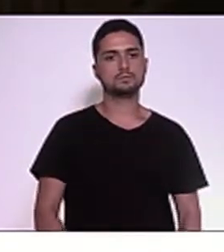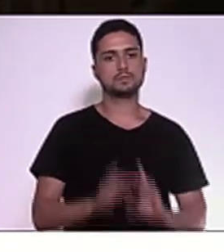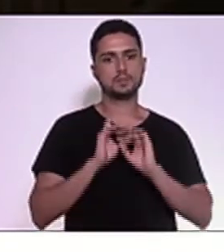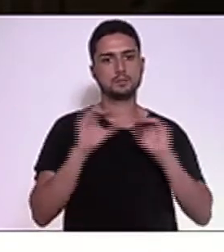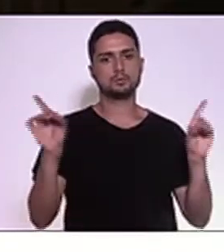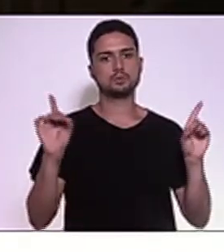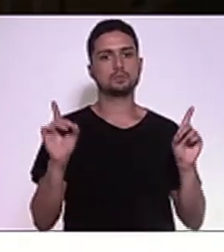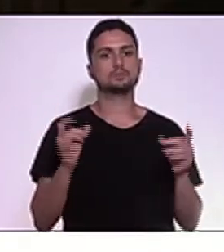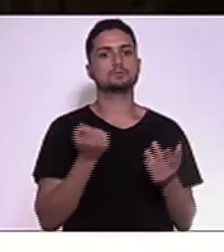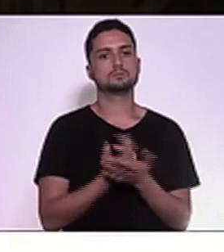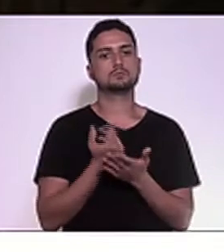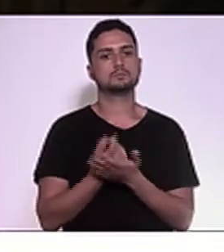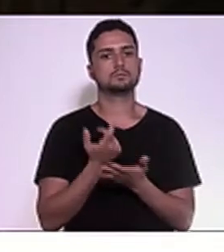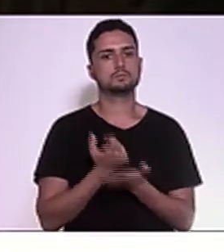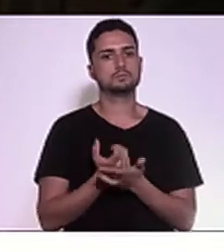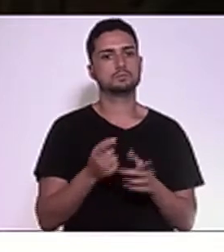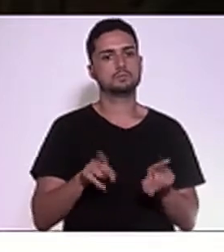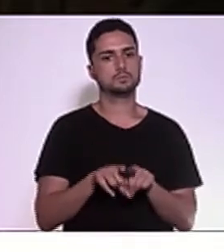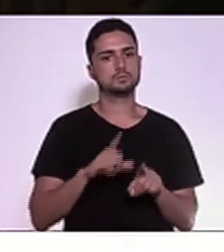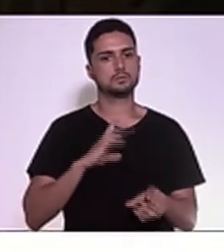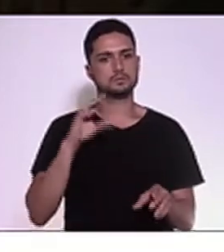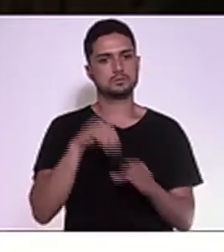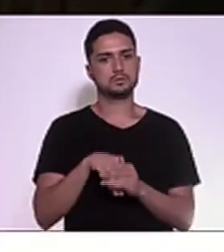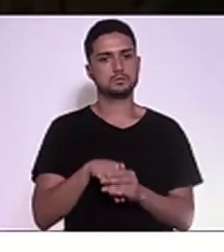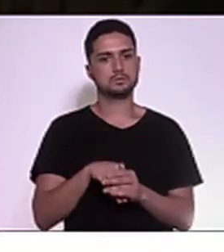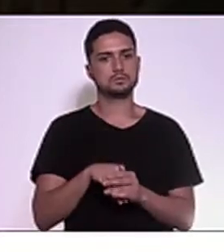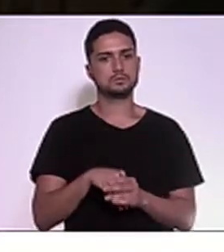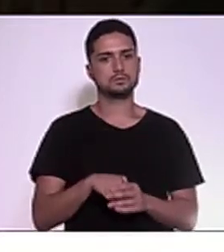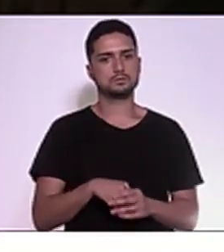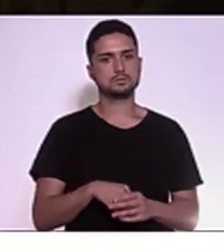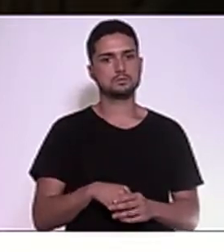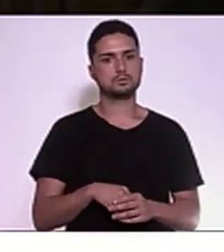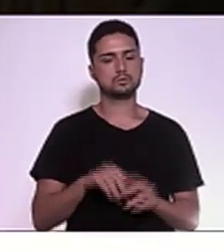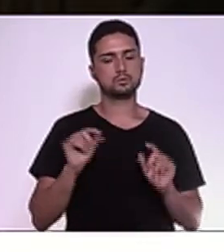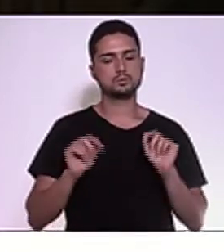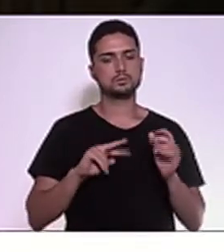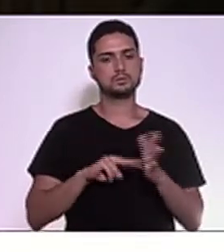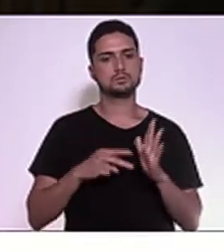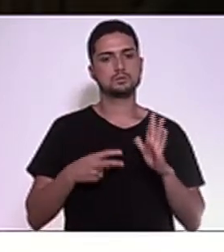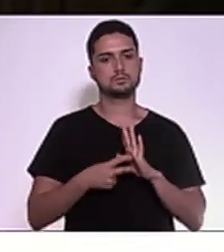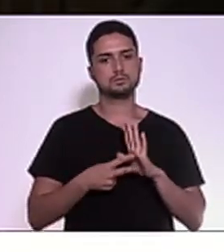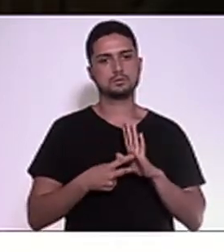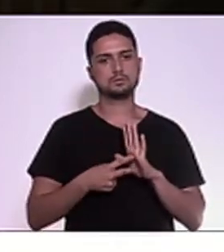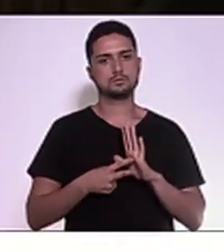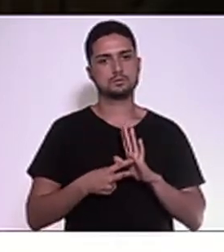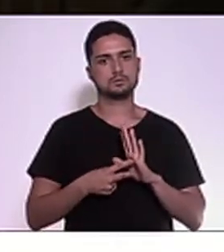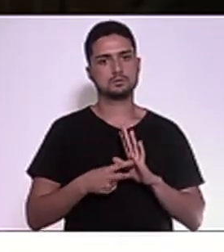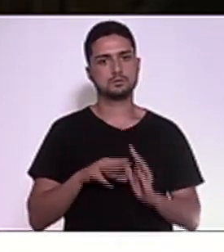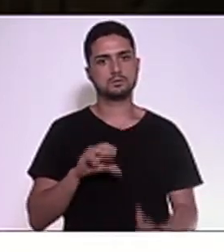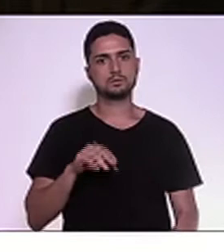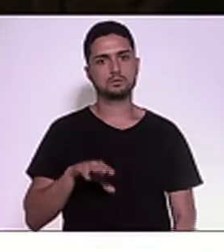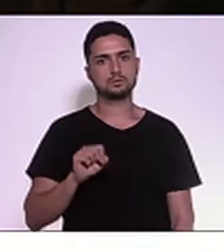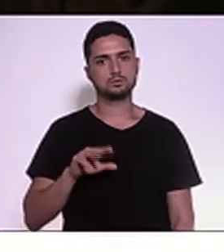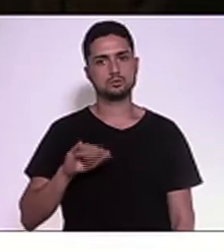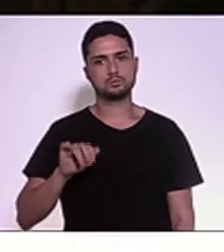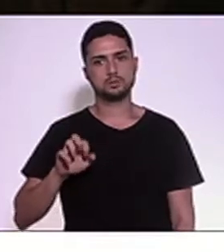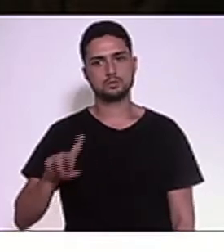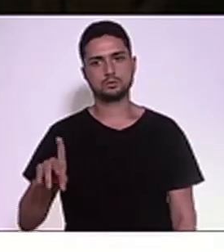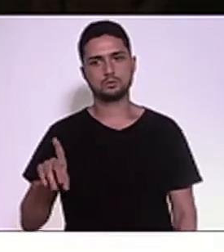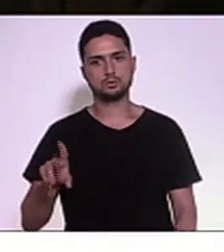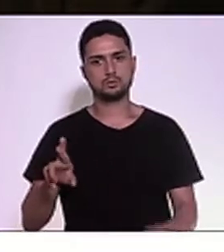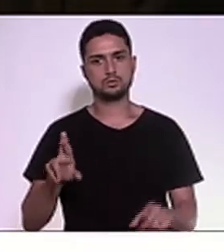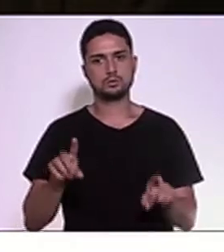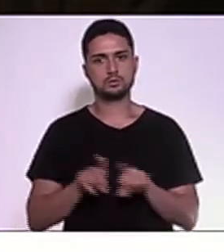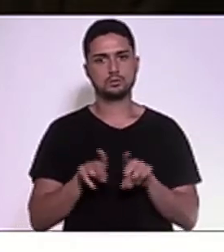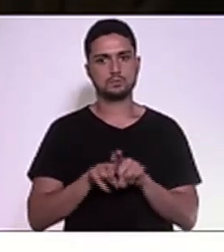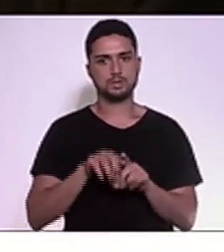democráticas de consumo integram, compõem o conceito moderno, contemporâneo de cidadania. E